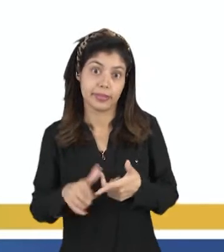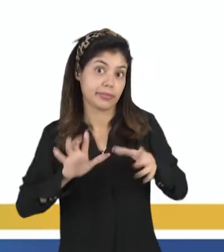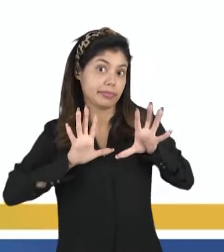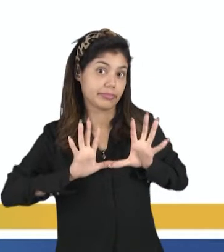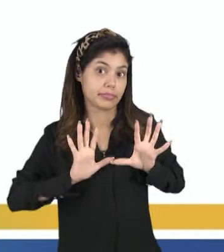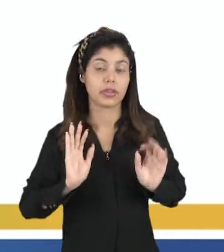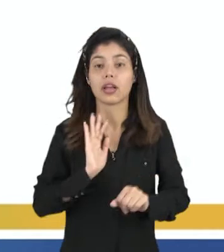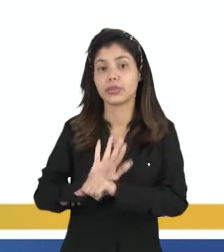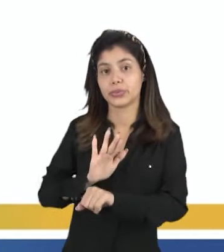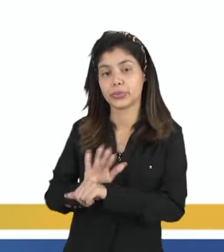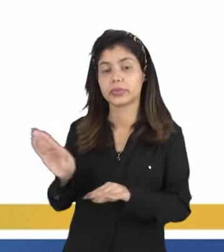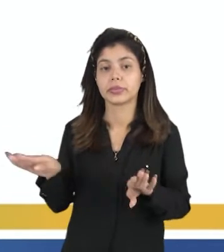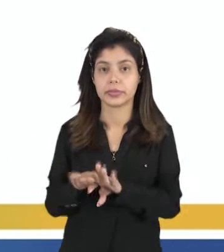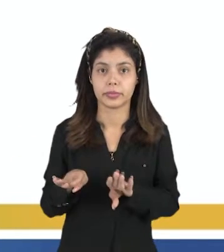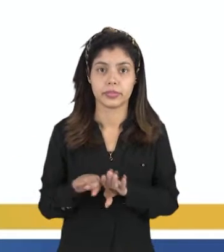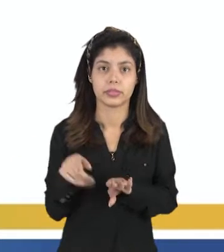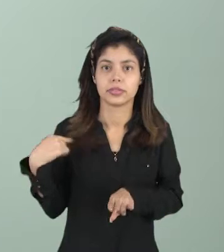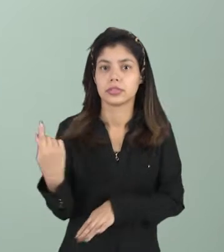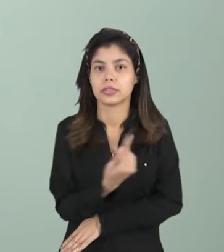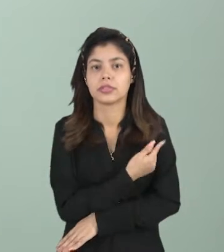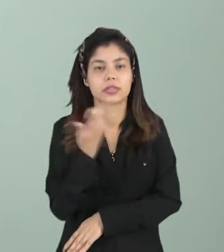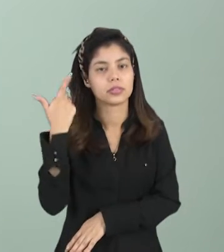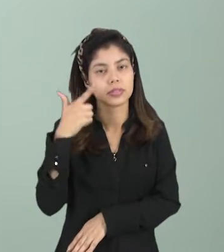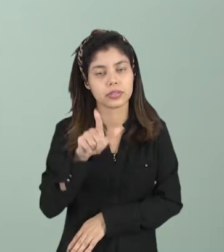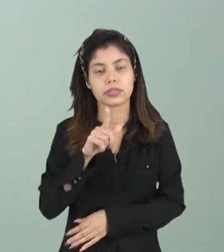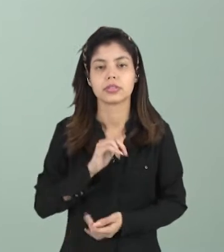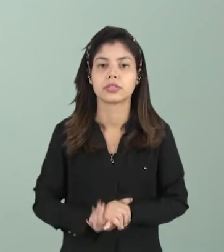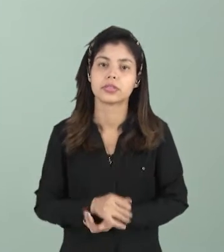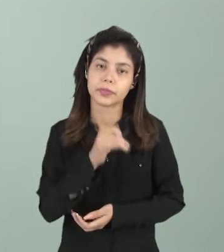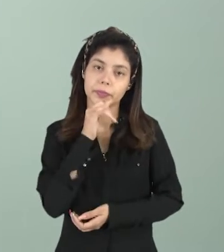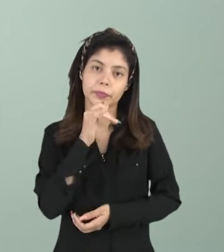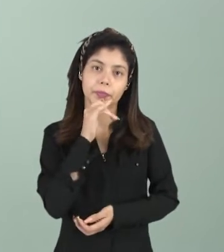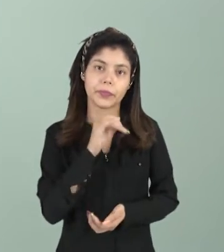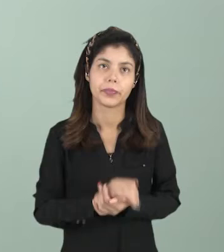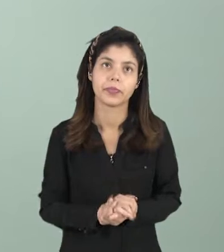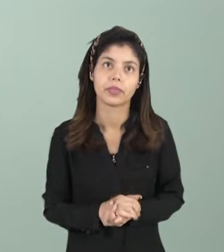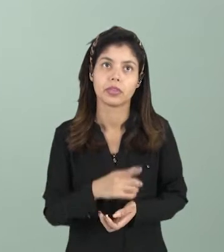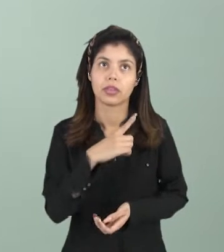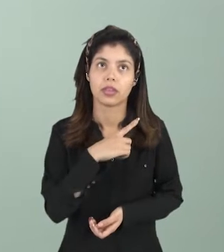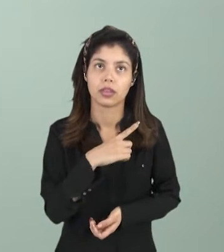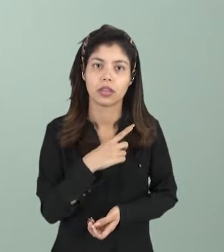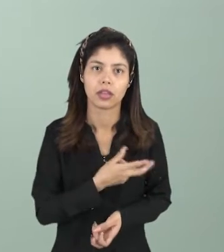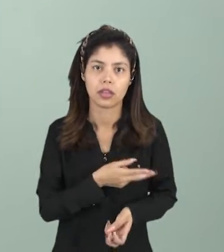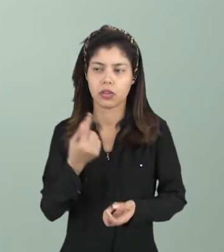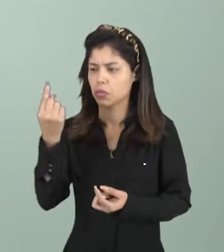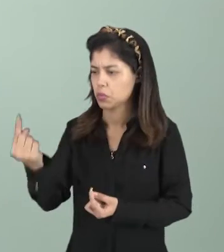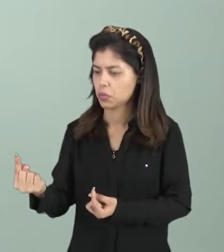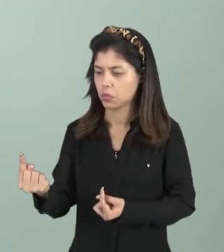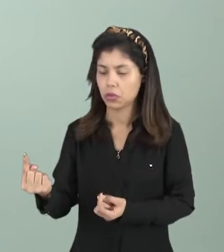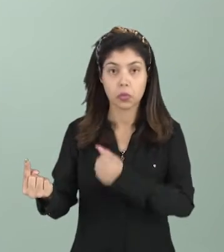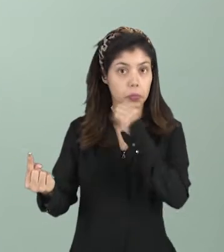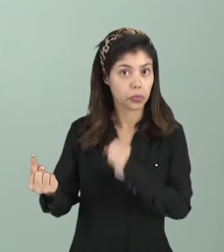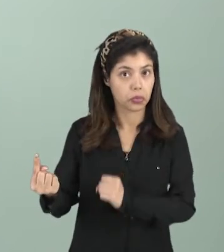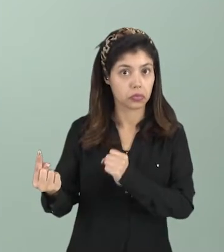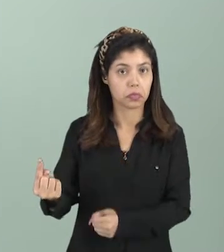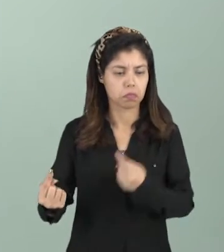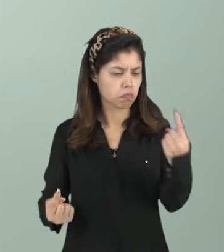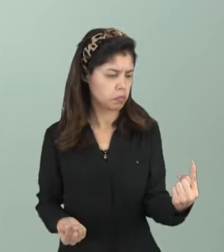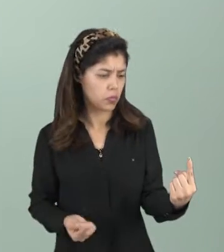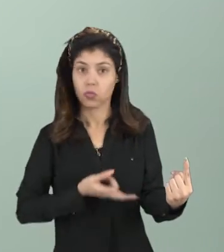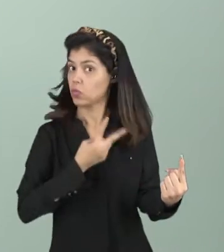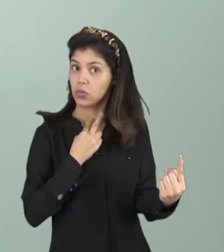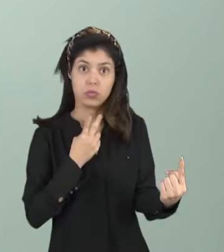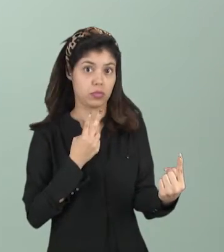também ajuda para que a gente consiga, por exemplo, distinguir o que é aquilo que a gente pode ou não